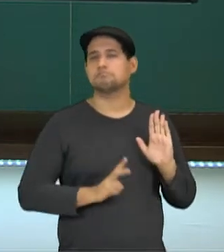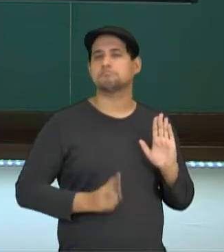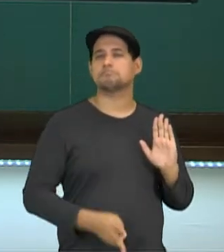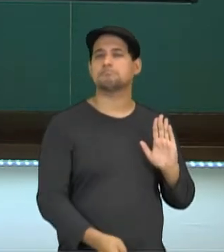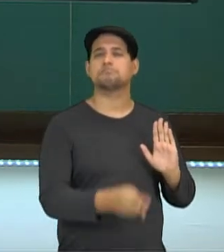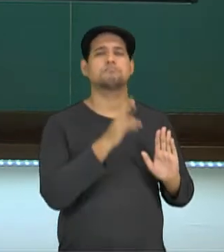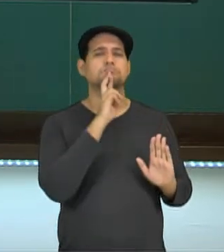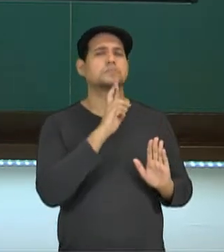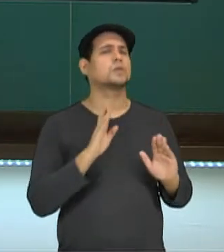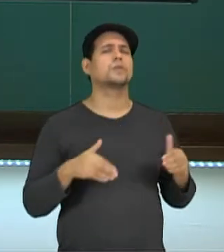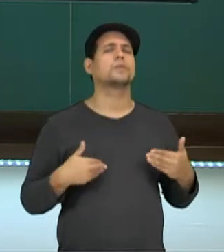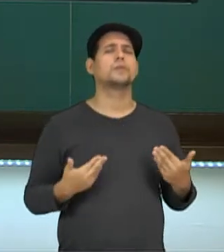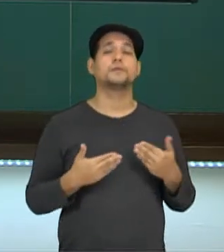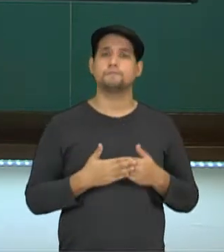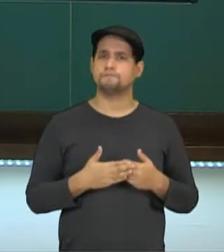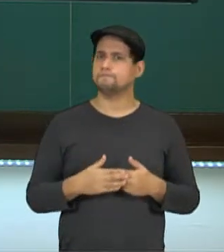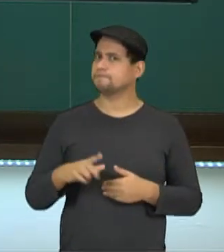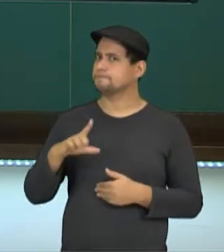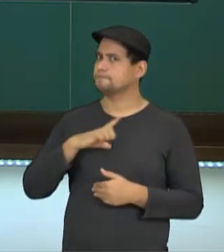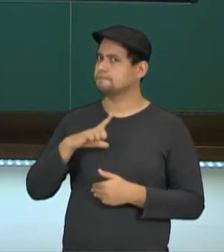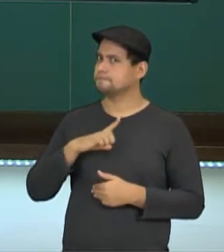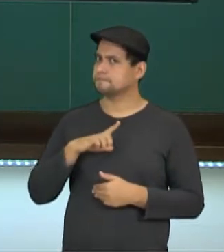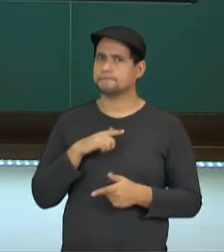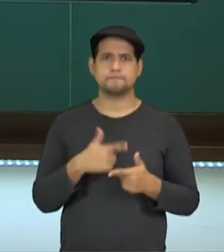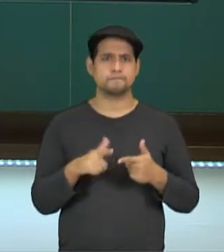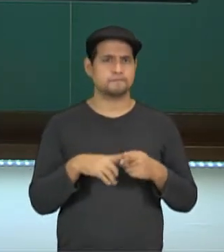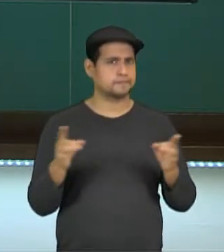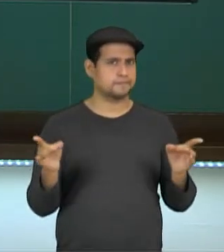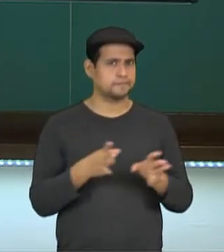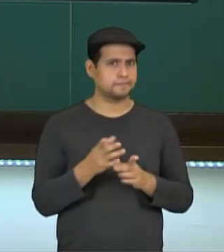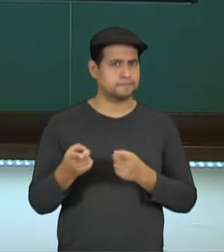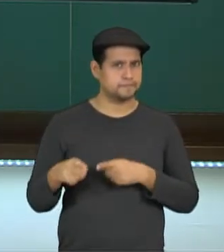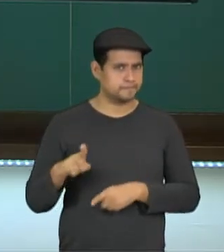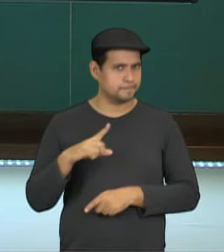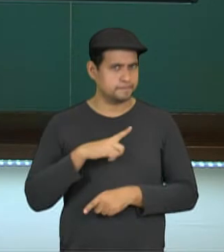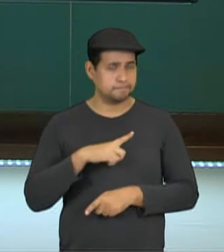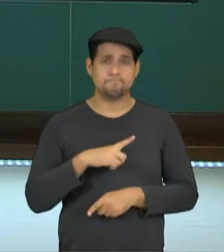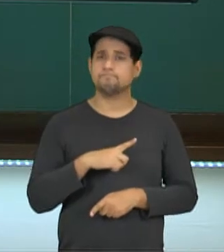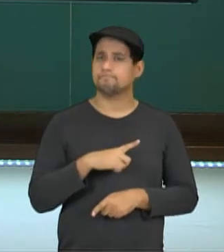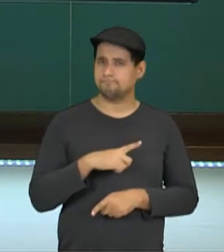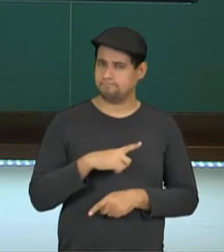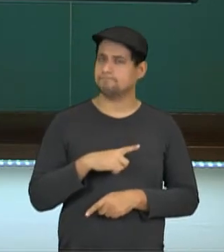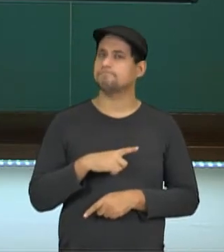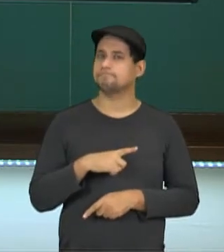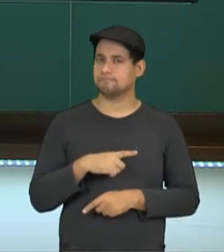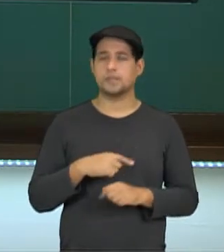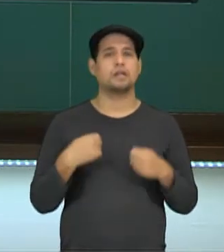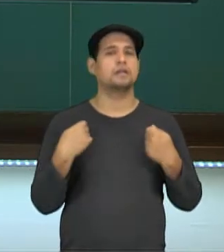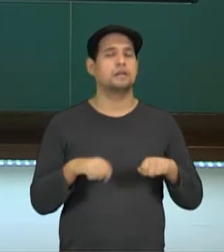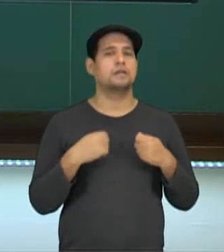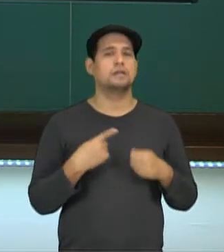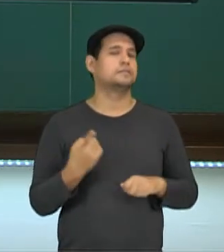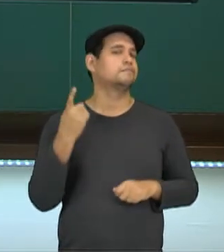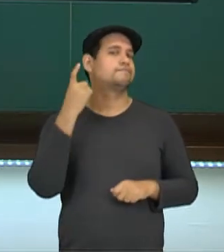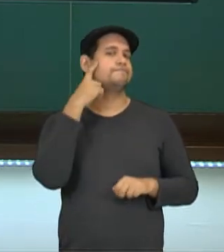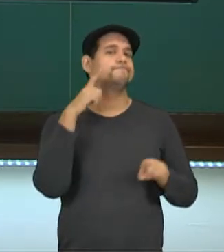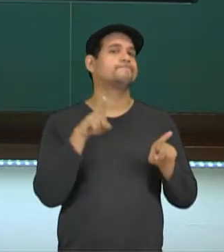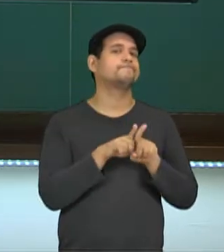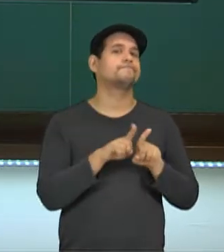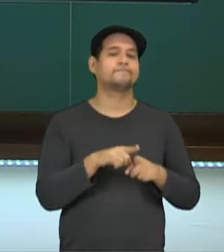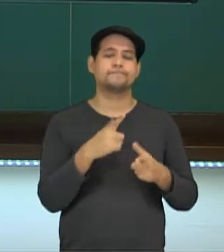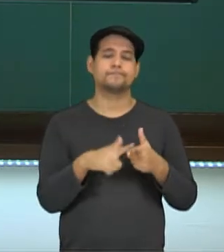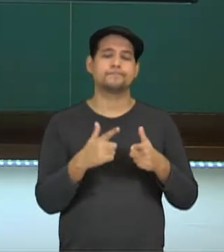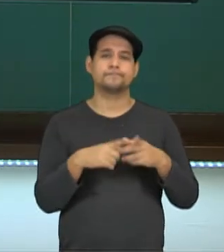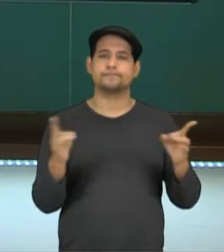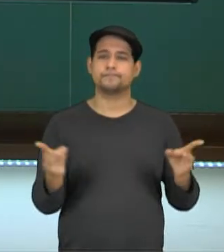nas respostas, né? Existe solução para esses desafios? Com certeza existe, né? Vamos pensar também nas soluções